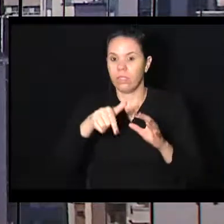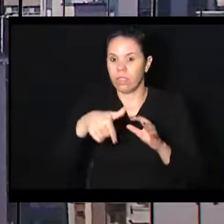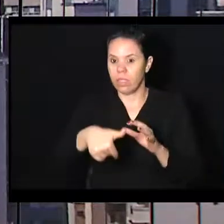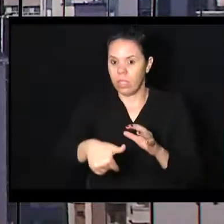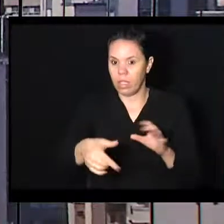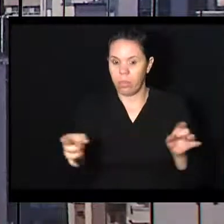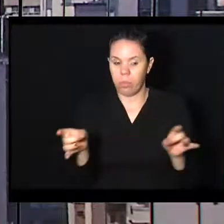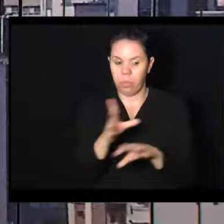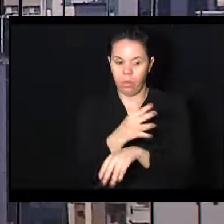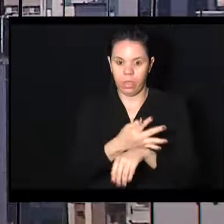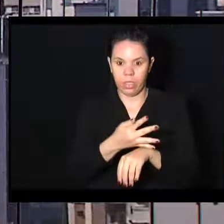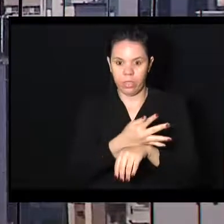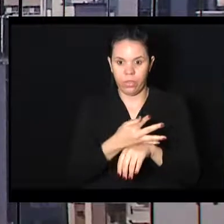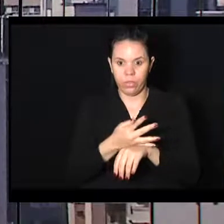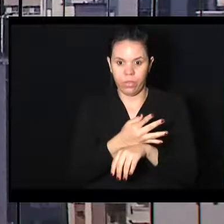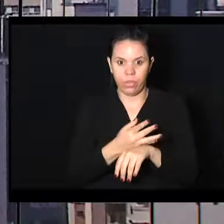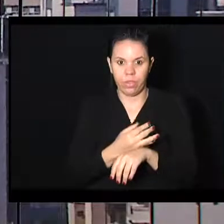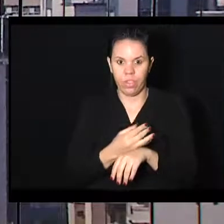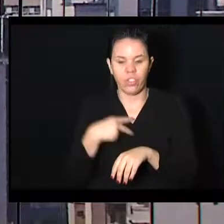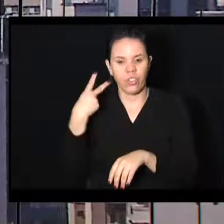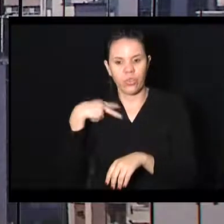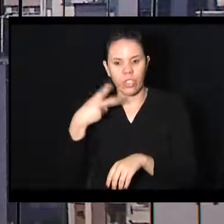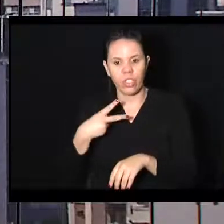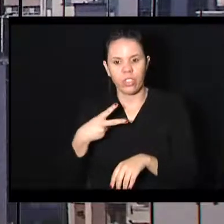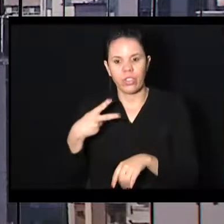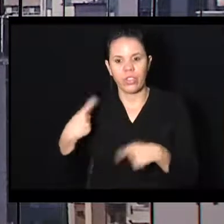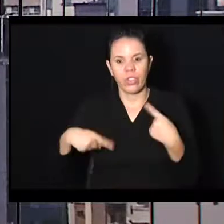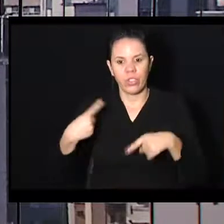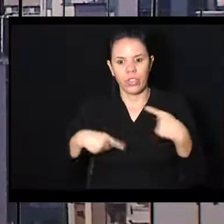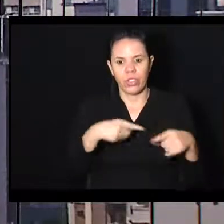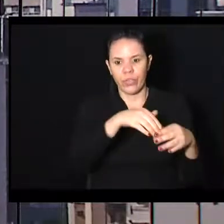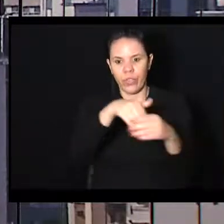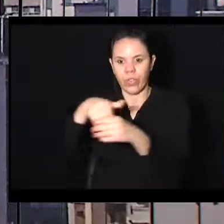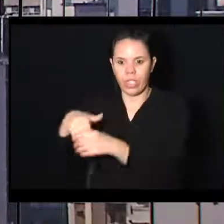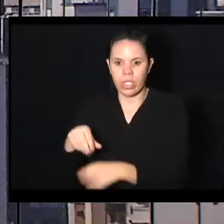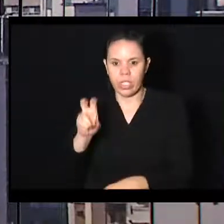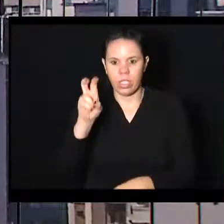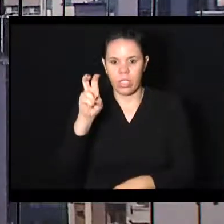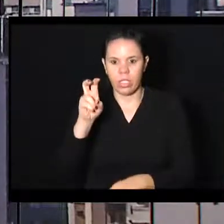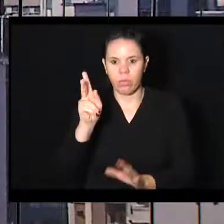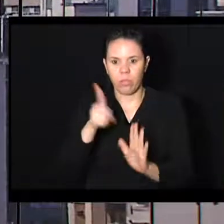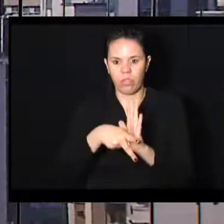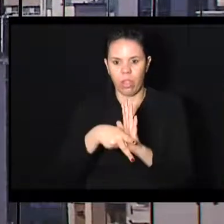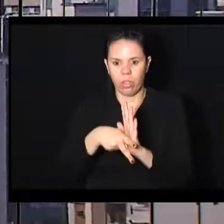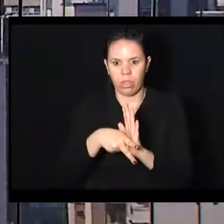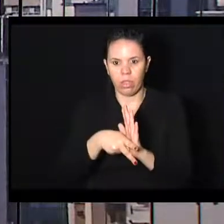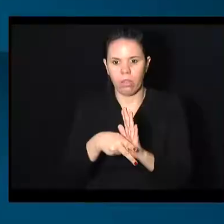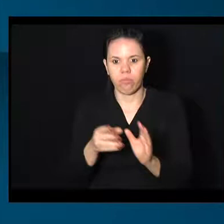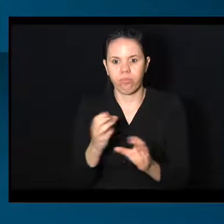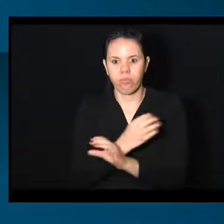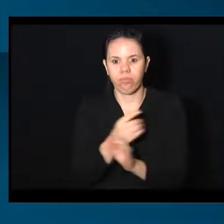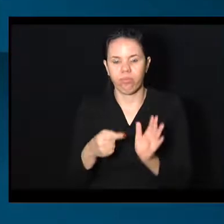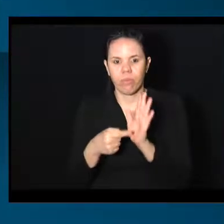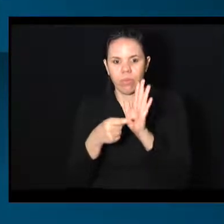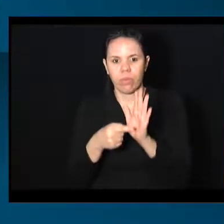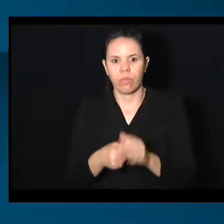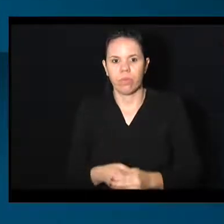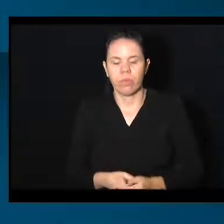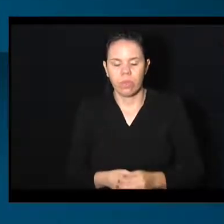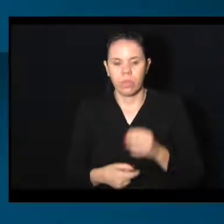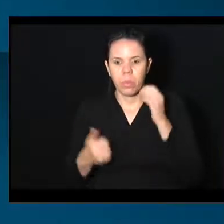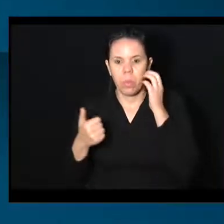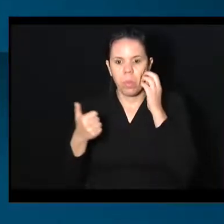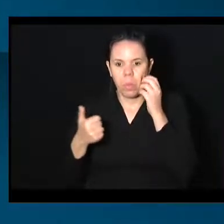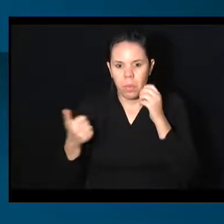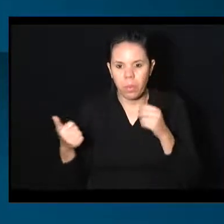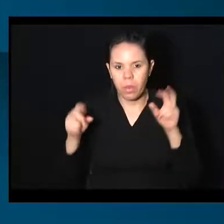Os vereadores vão discutir e votar 5 projetos. Confira agora a pauta completa. O primeiro item da